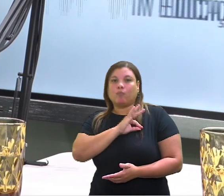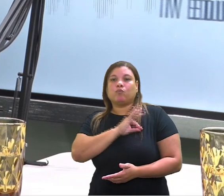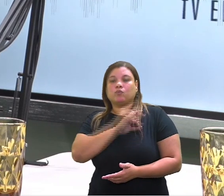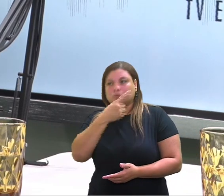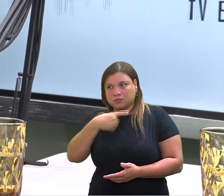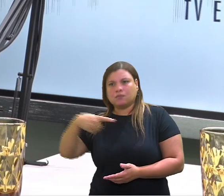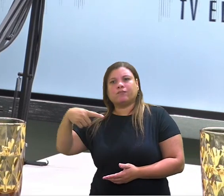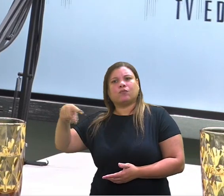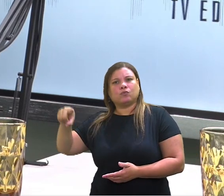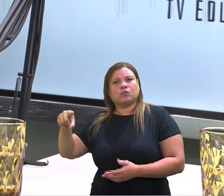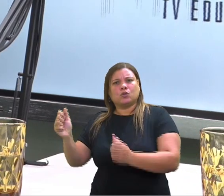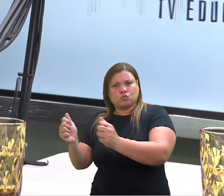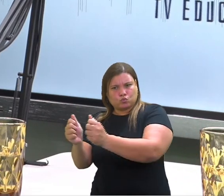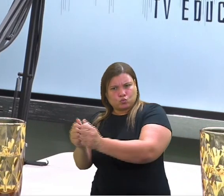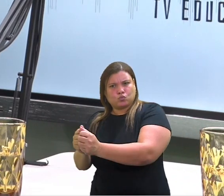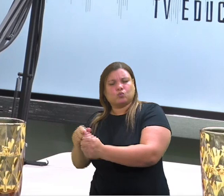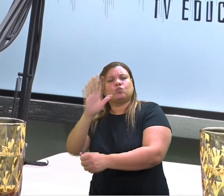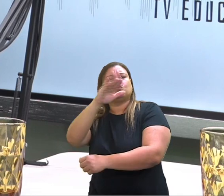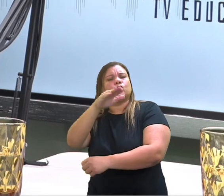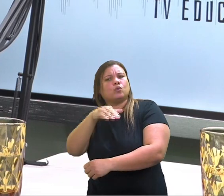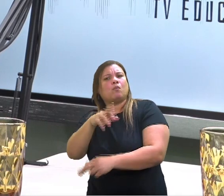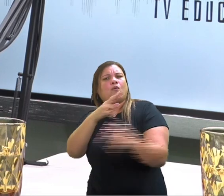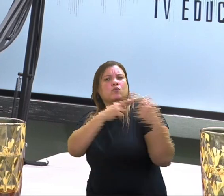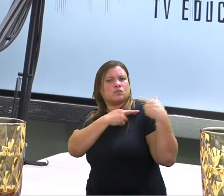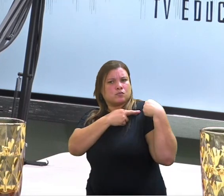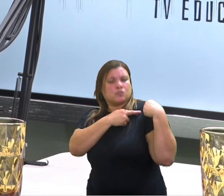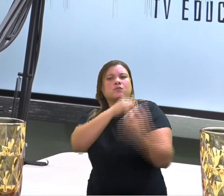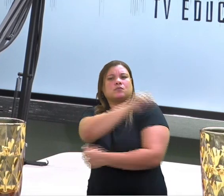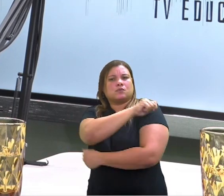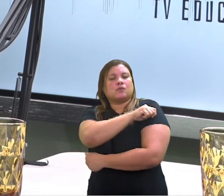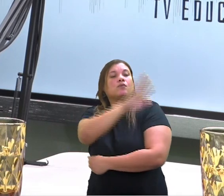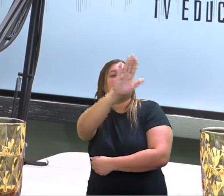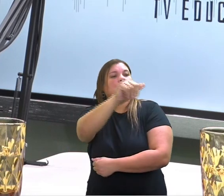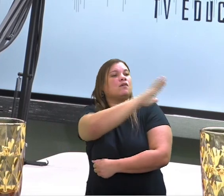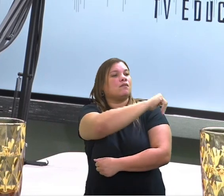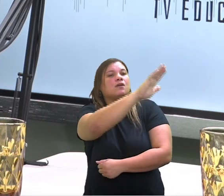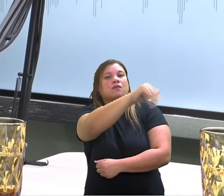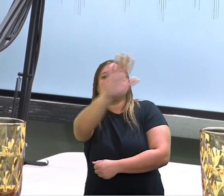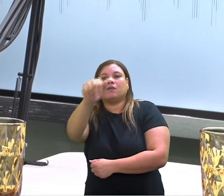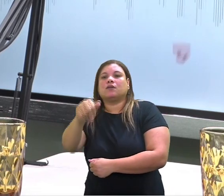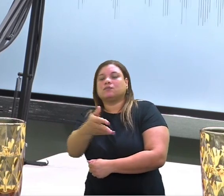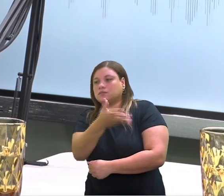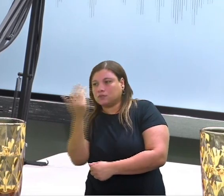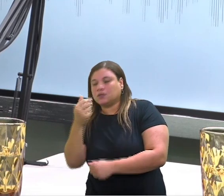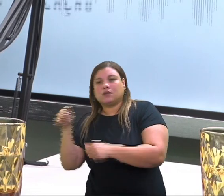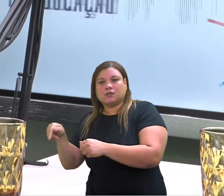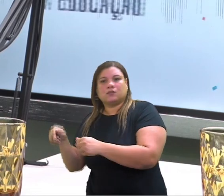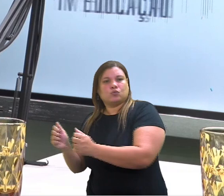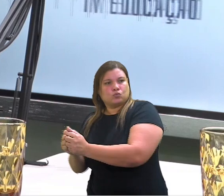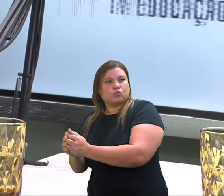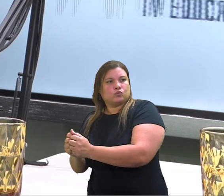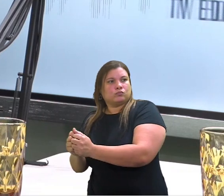as mães desses alunos chegaram, né? Esses alunos. Então eu coloquei as mães dos alunos um pouco mais afastadas e conversei